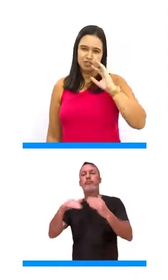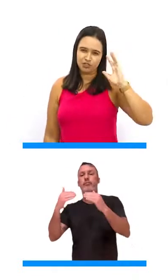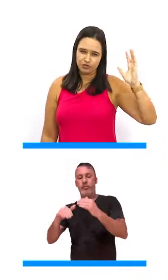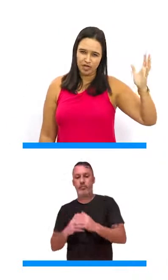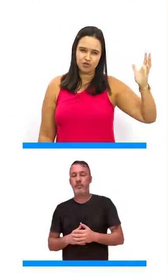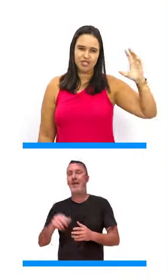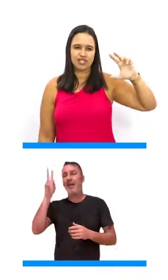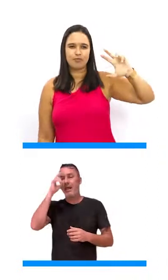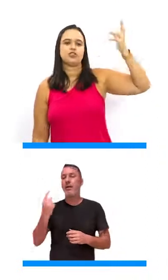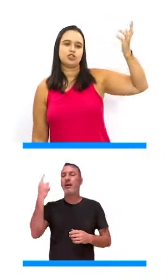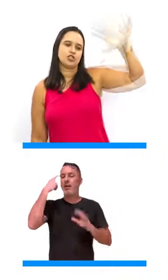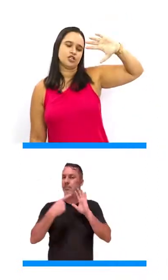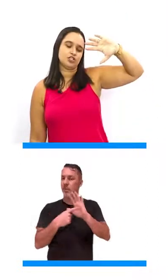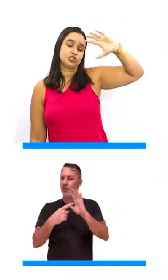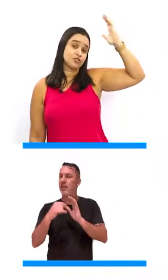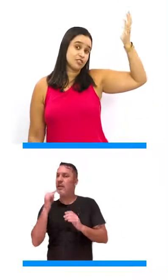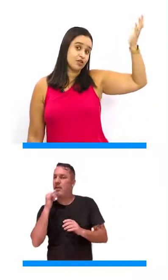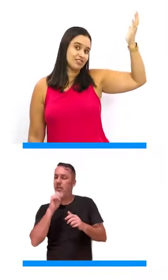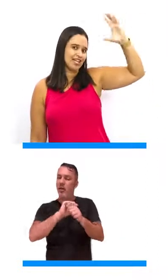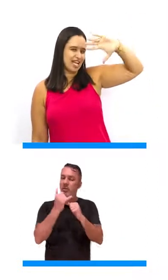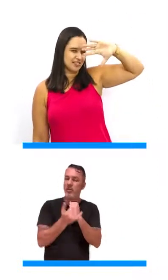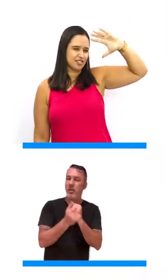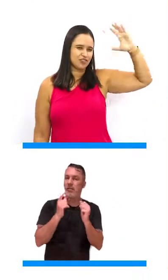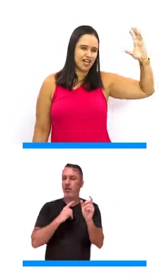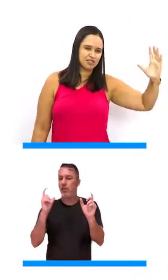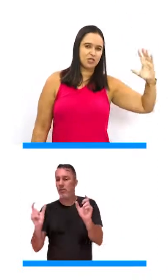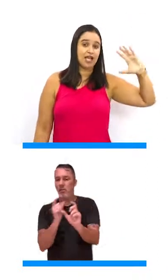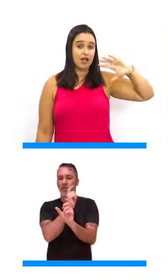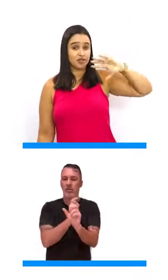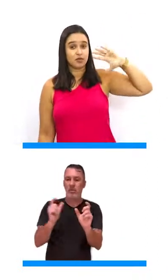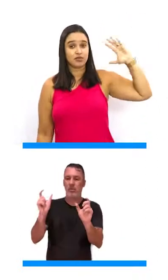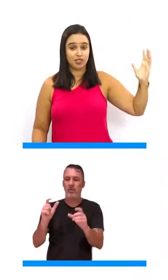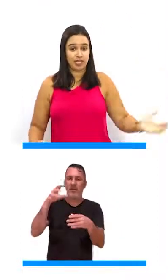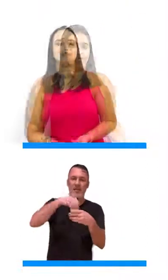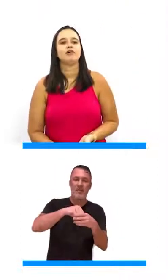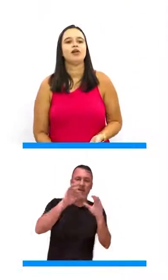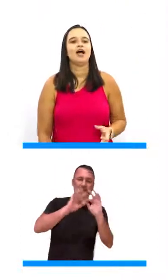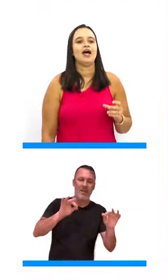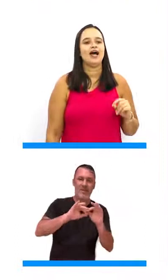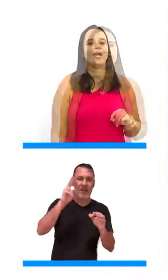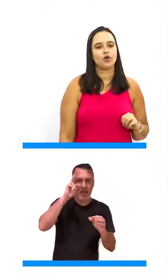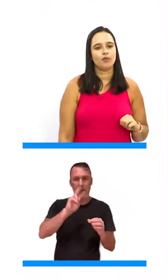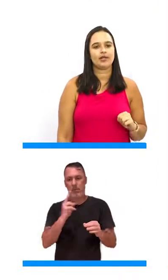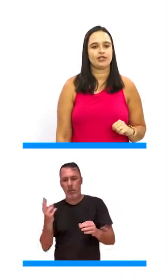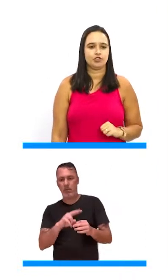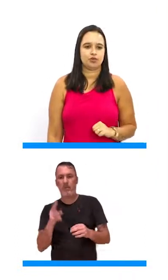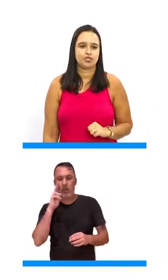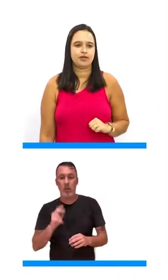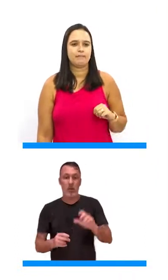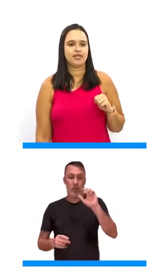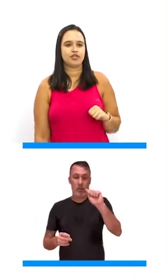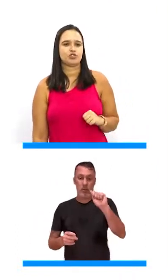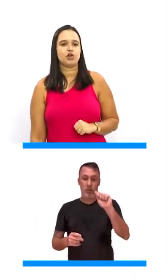Lembra que a gente viu lá os exemplos de adjetivos que são alternados nas frases? Mulher alta, alta mulher. Vamos lá. A. Obra